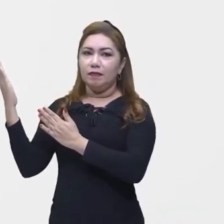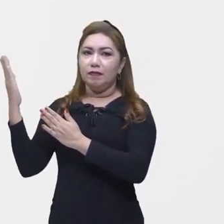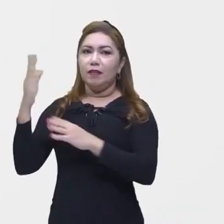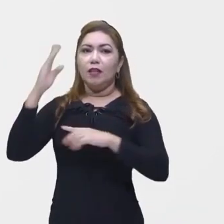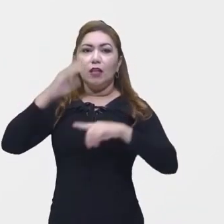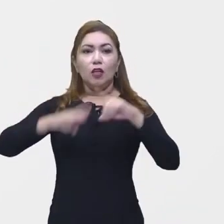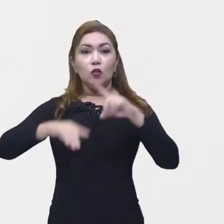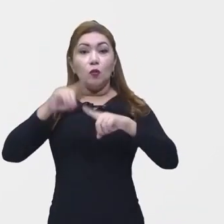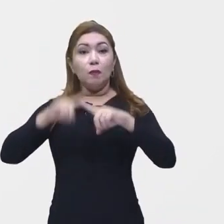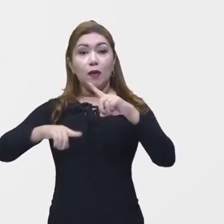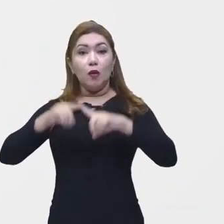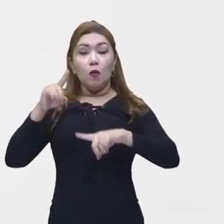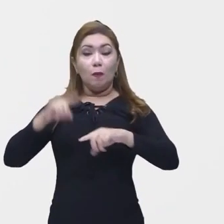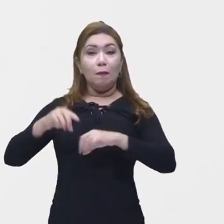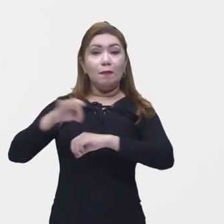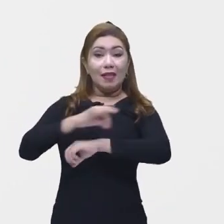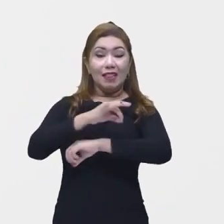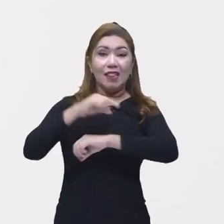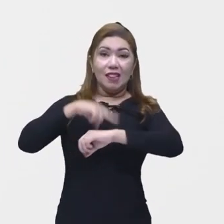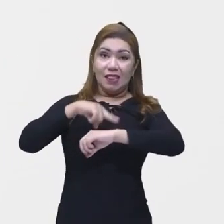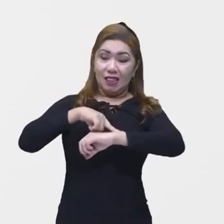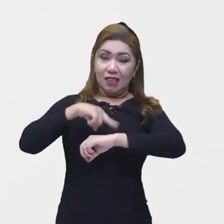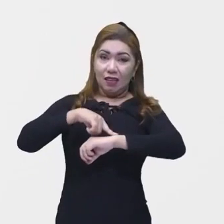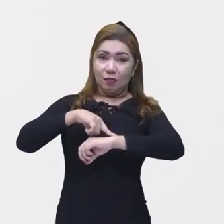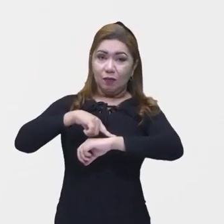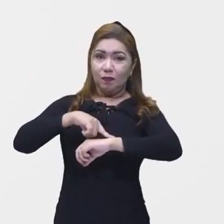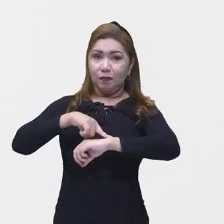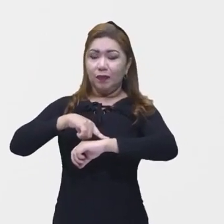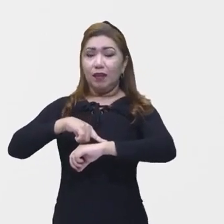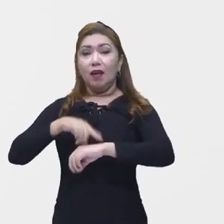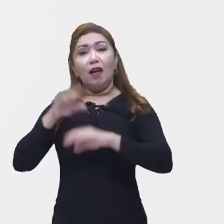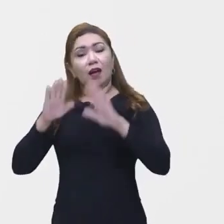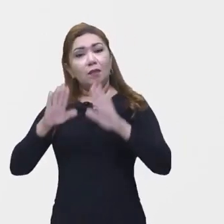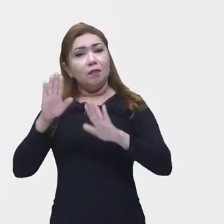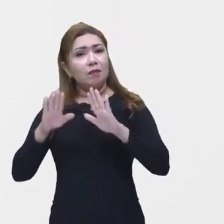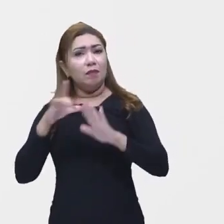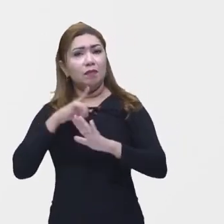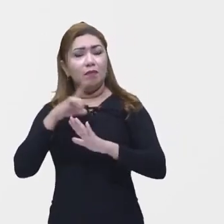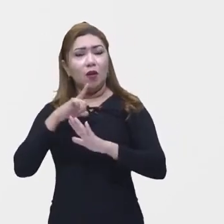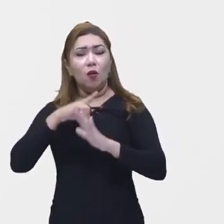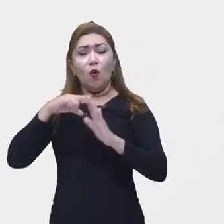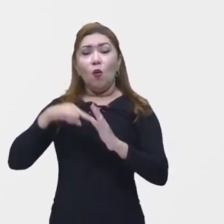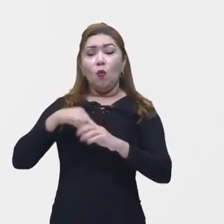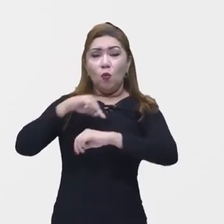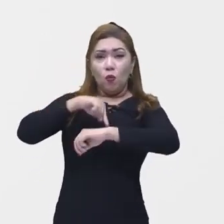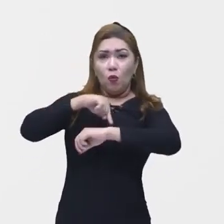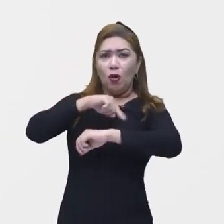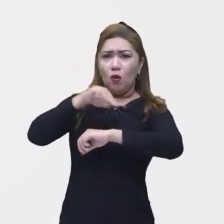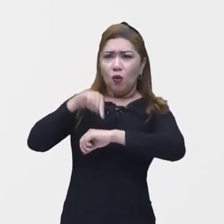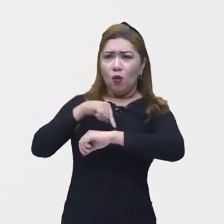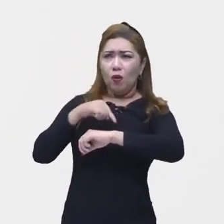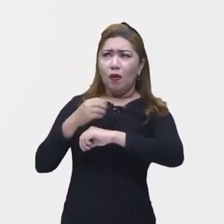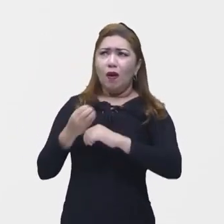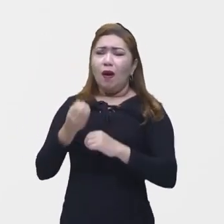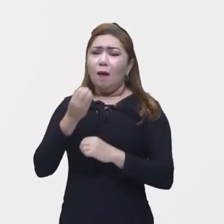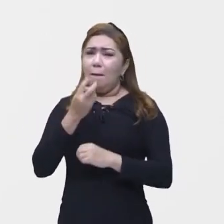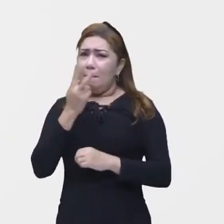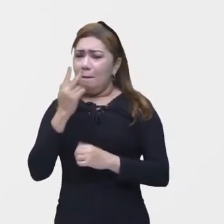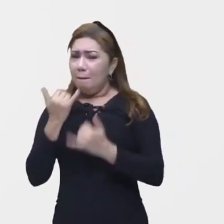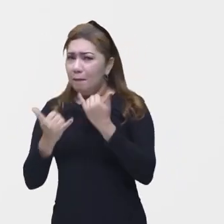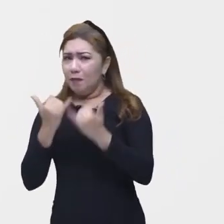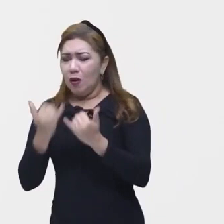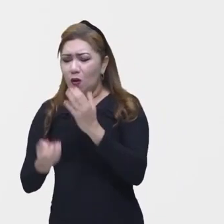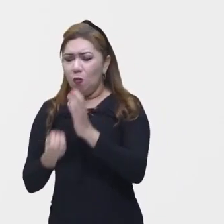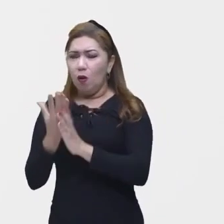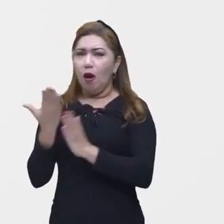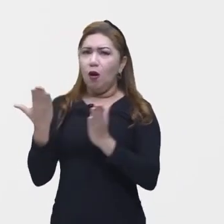Instrumentos de medidas de tempo. Bom, apesar do relógio ser algo que foi inventado recentemente, as medidas de tempo